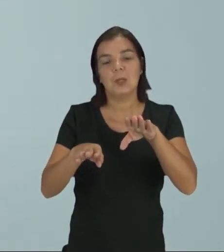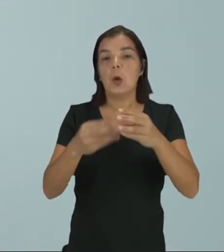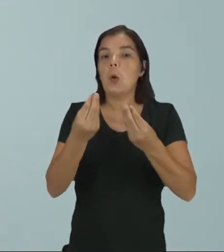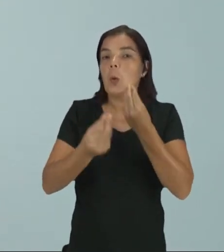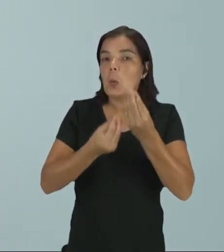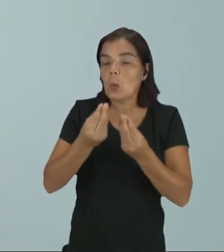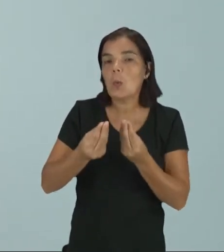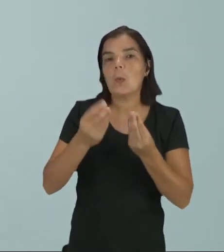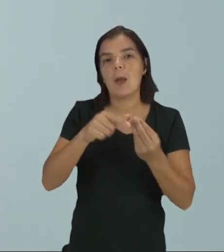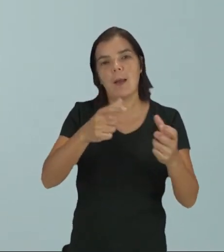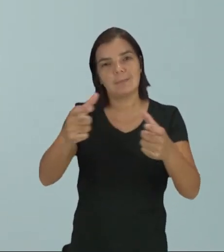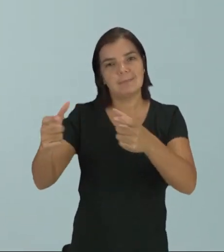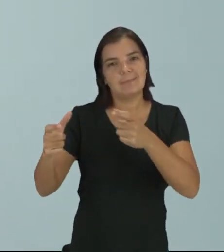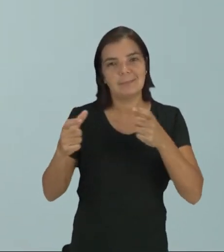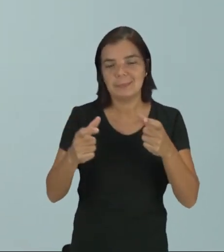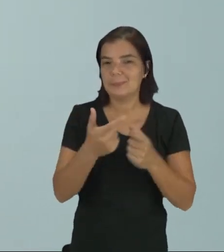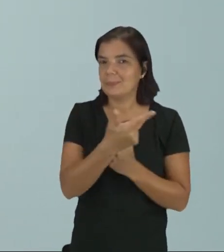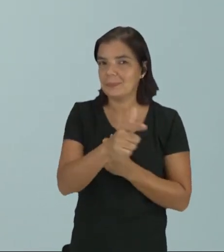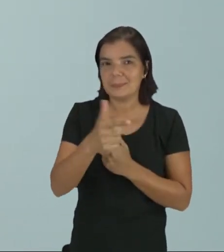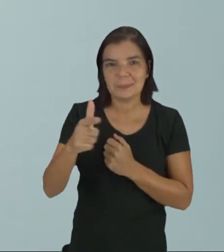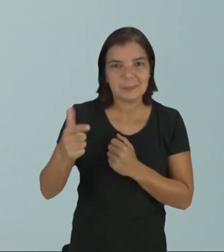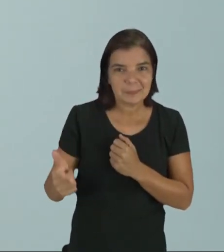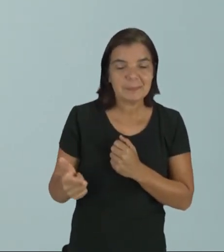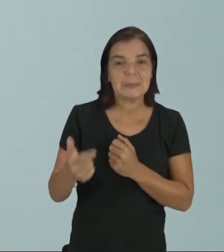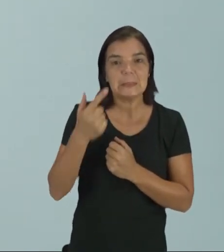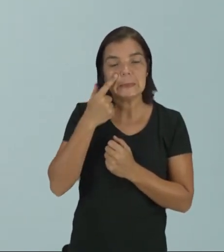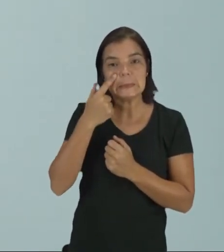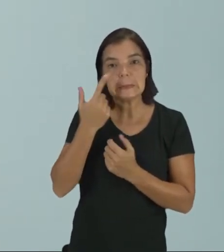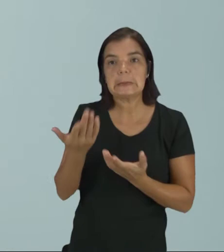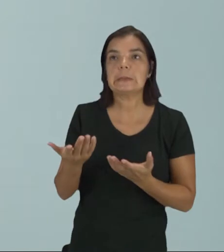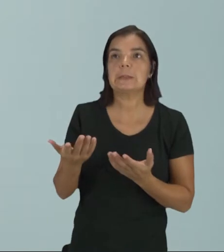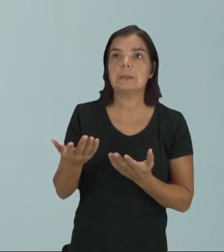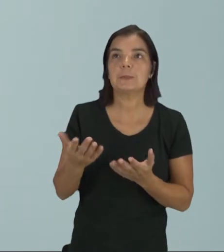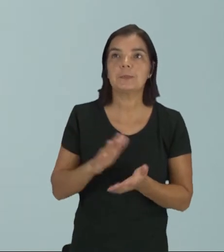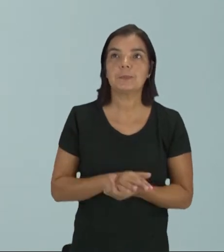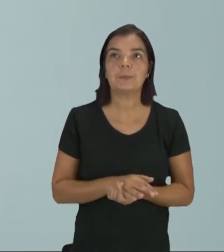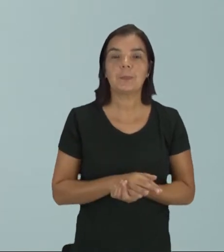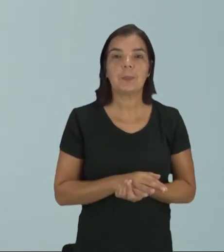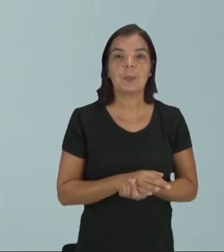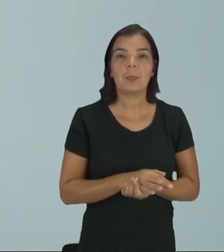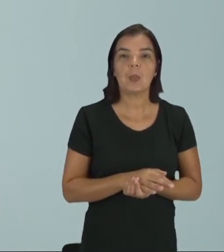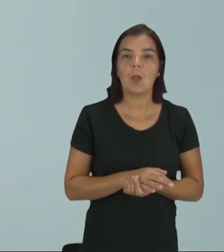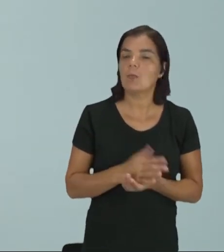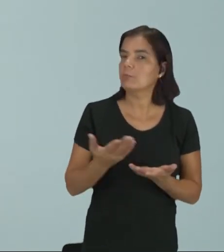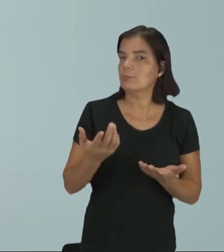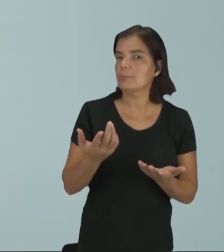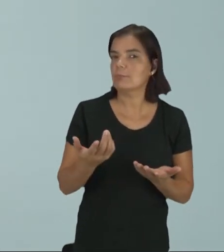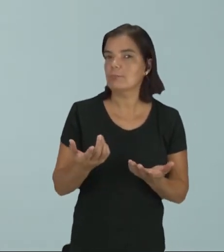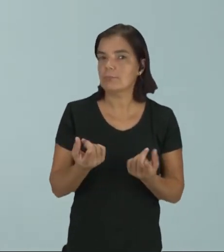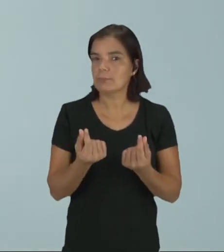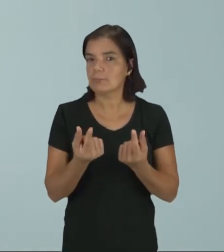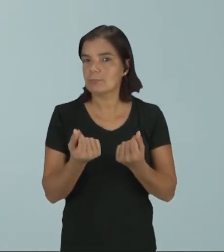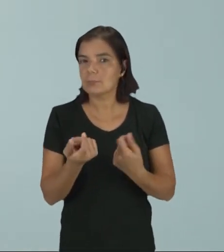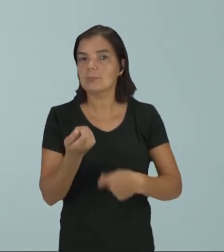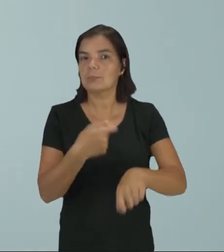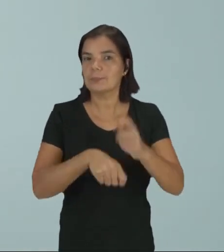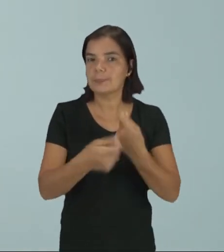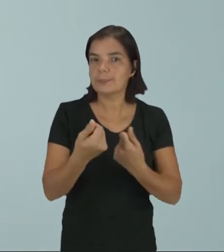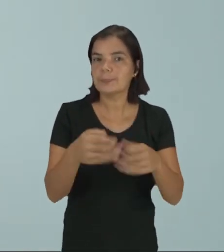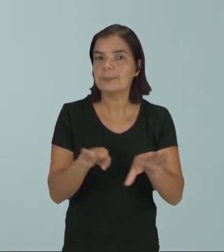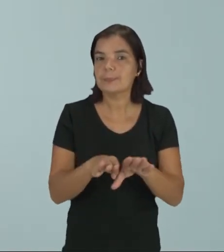como é uma região em que você não tem essa perspectiva, a grosso modo, financeira e